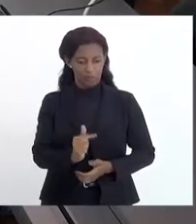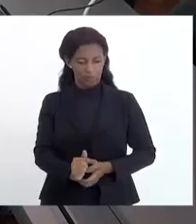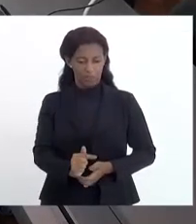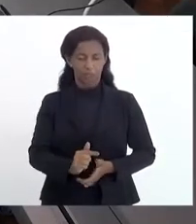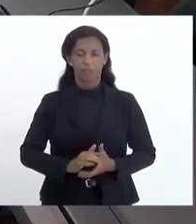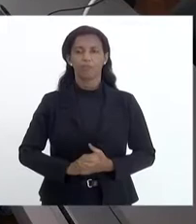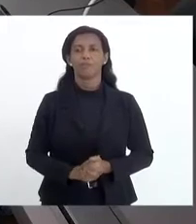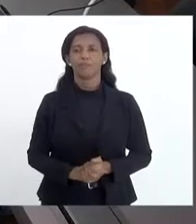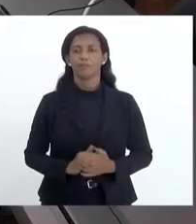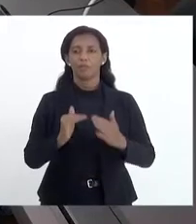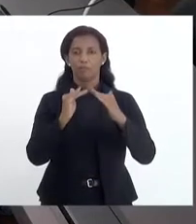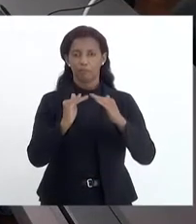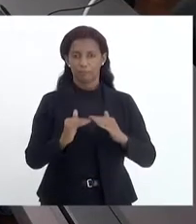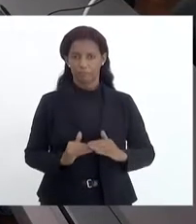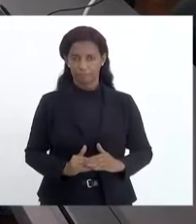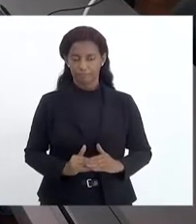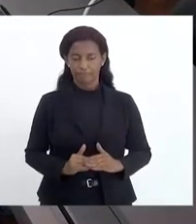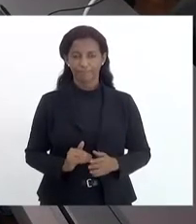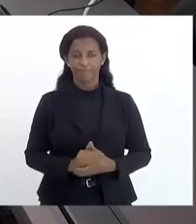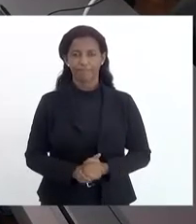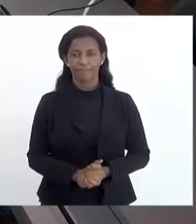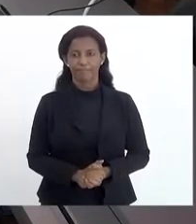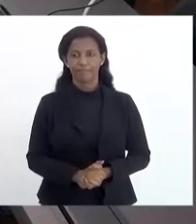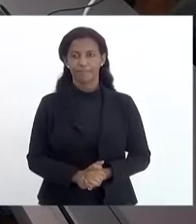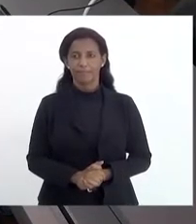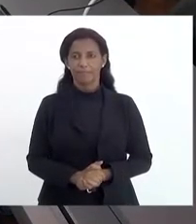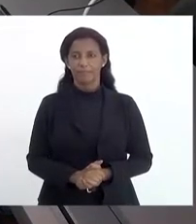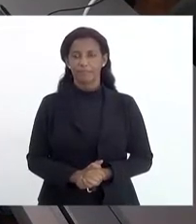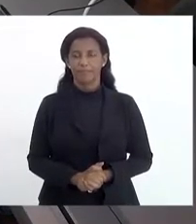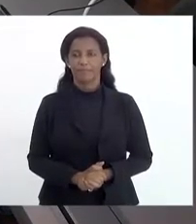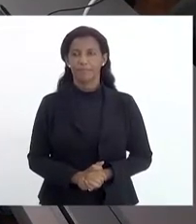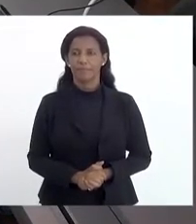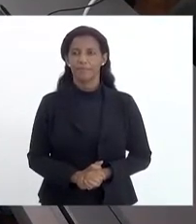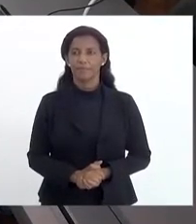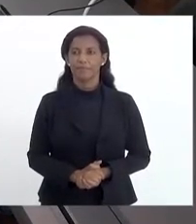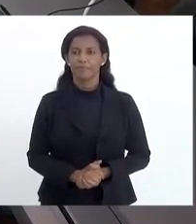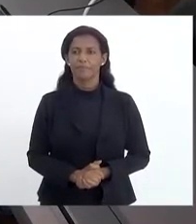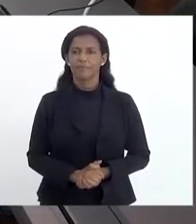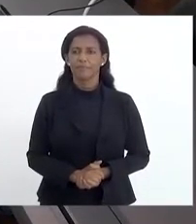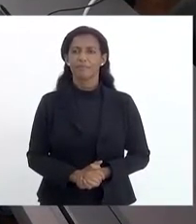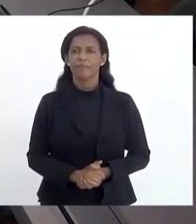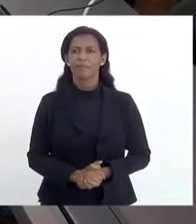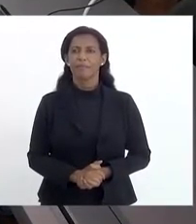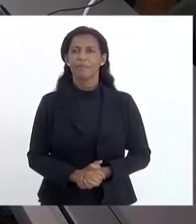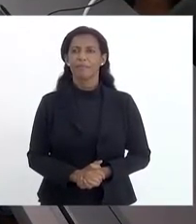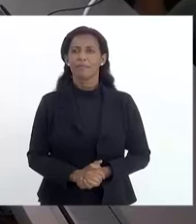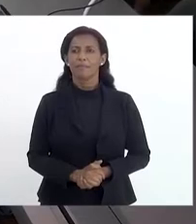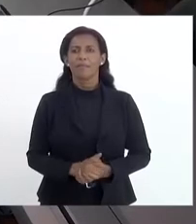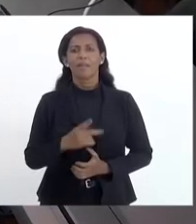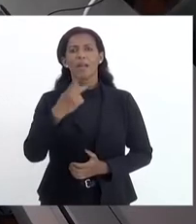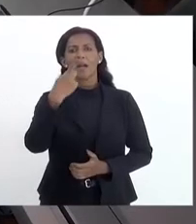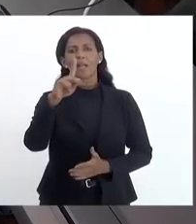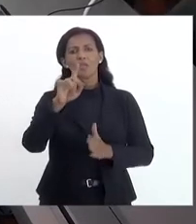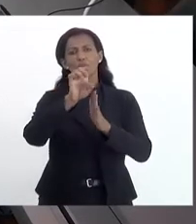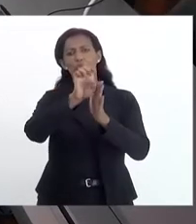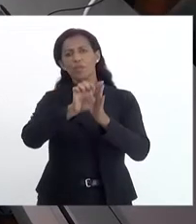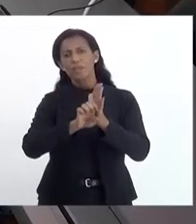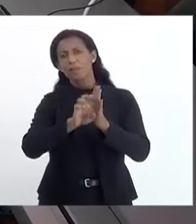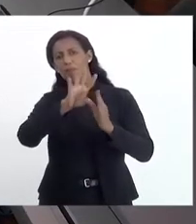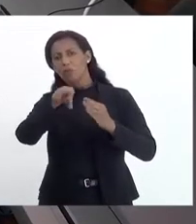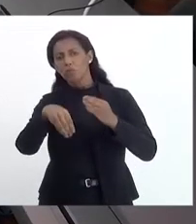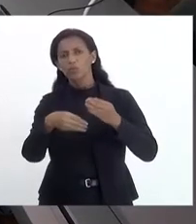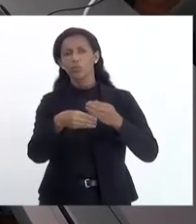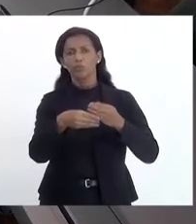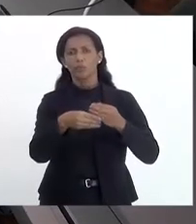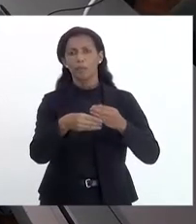4 e 7. Incorporei as suas emendas como sub, Luiz. Não, eu estava só vendo que,